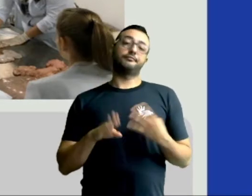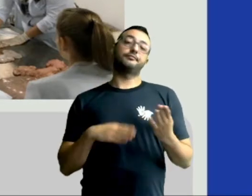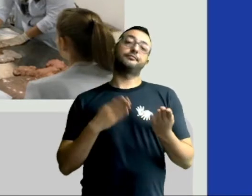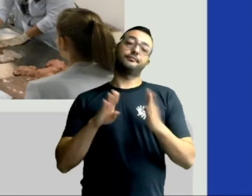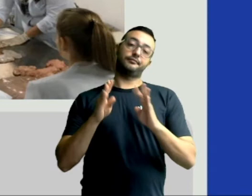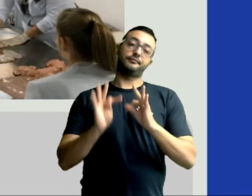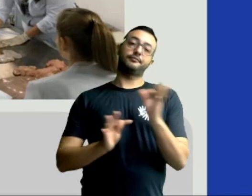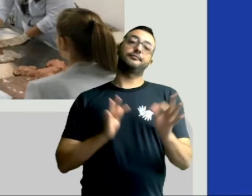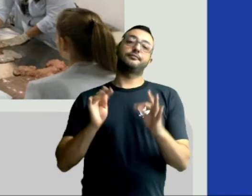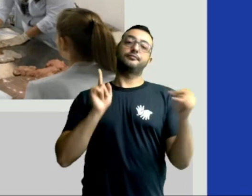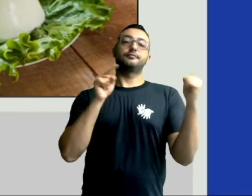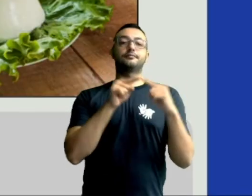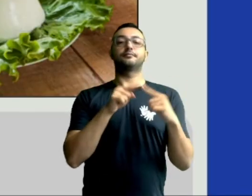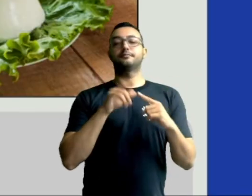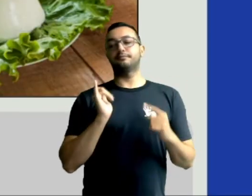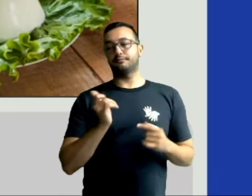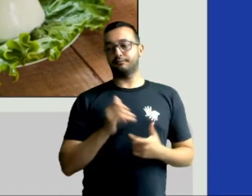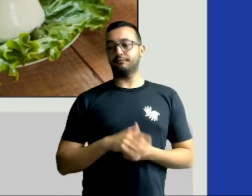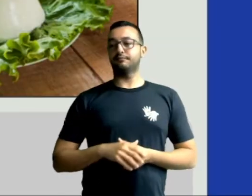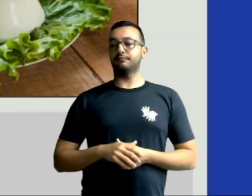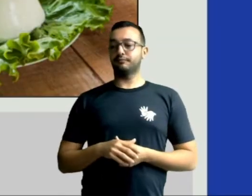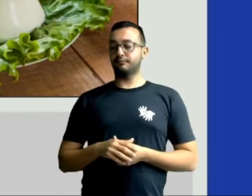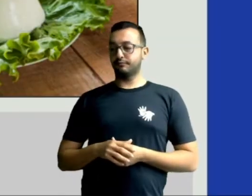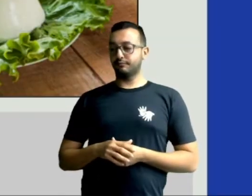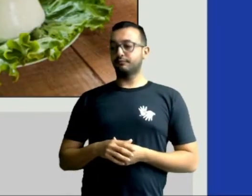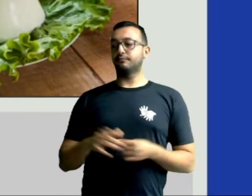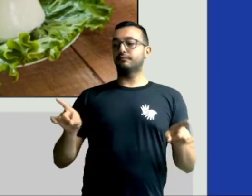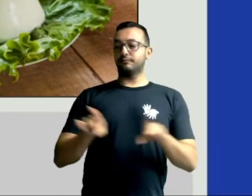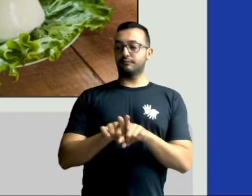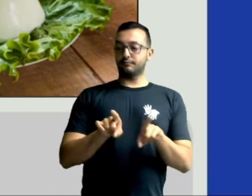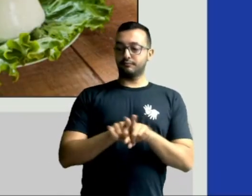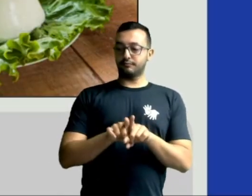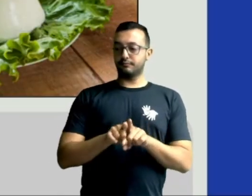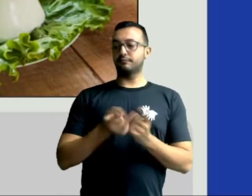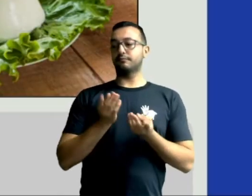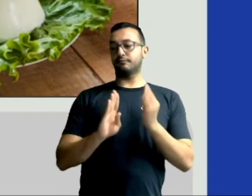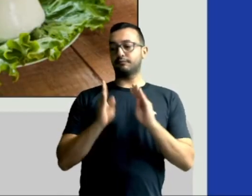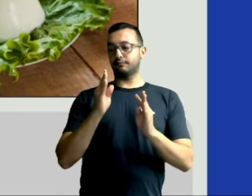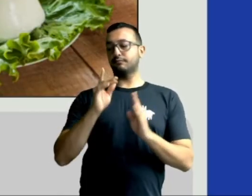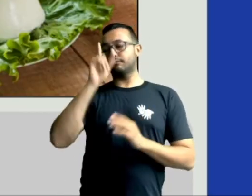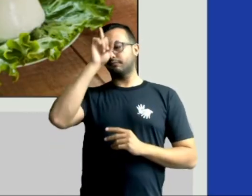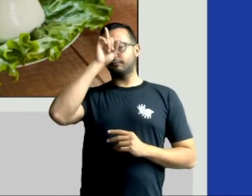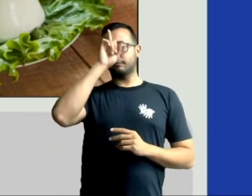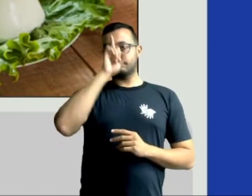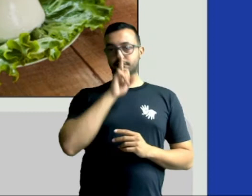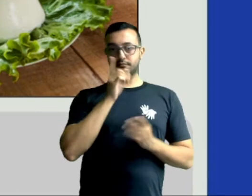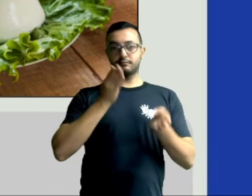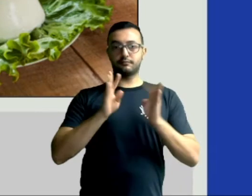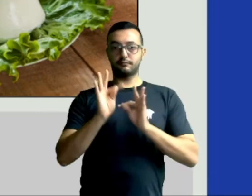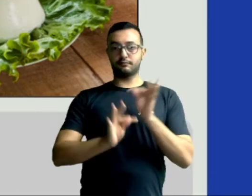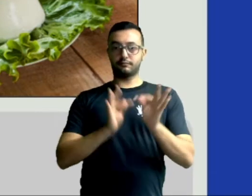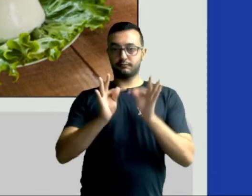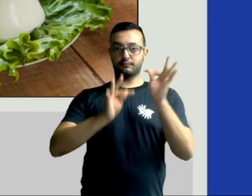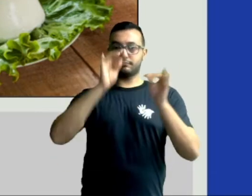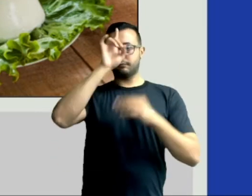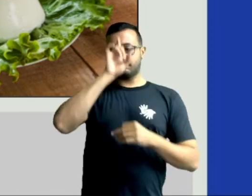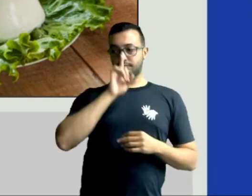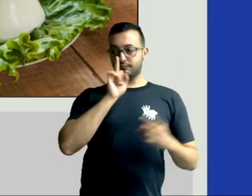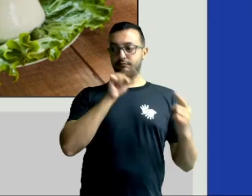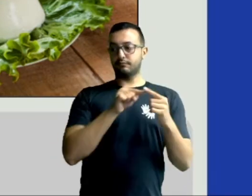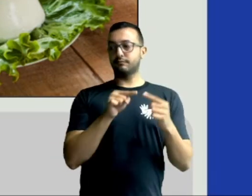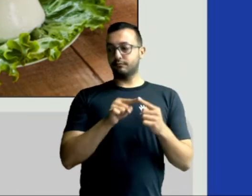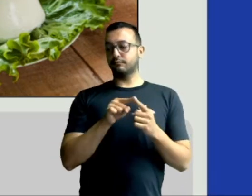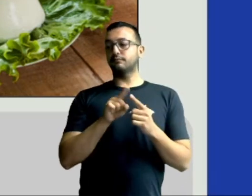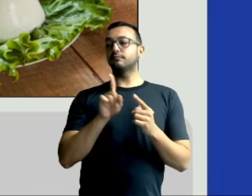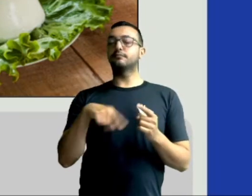estar associada com o campo da informação. Nós temos também a biotecnologia amarela. Essa daí vai estar associada